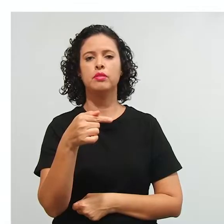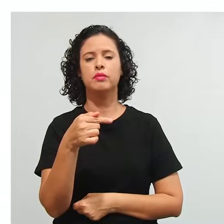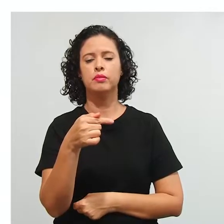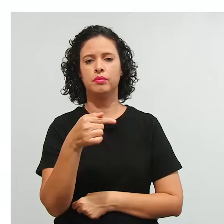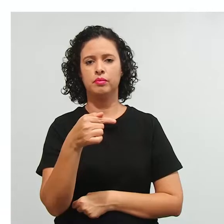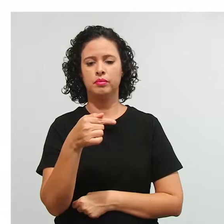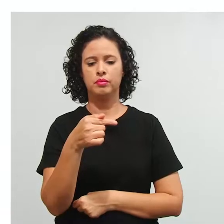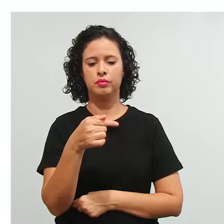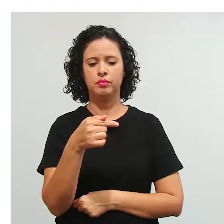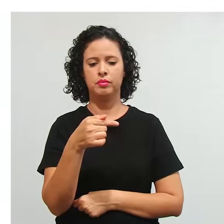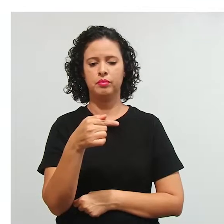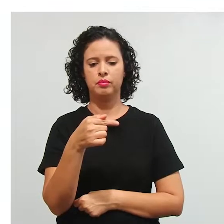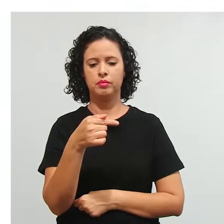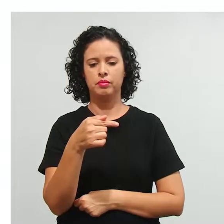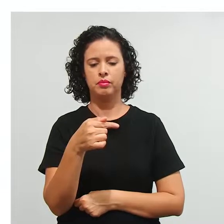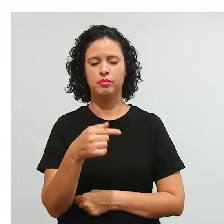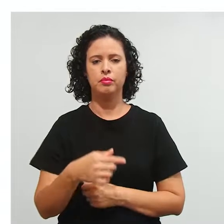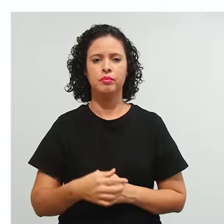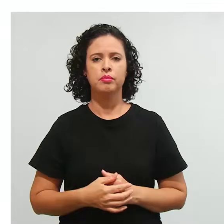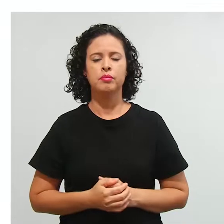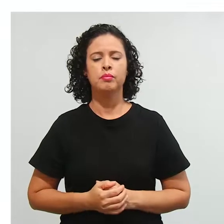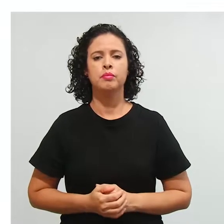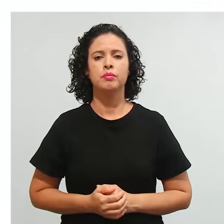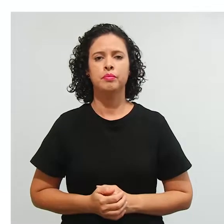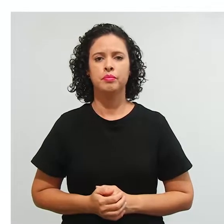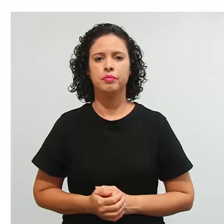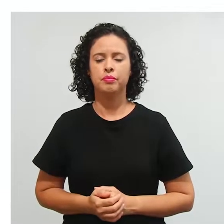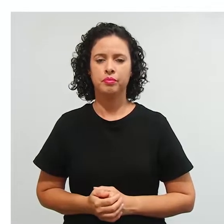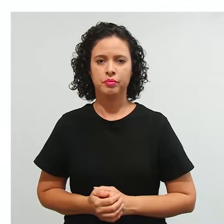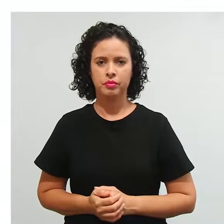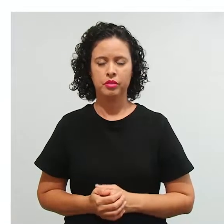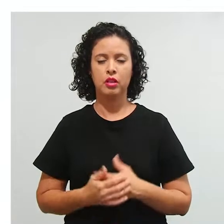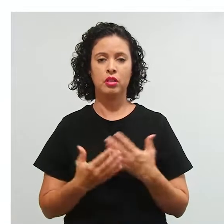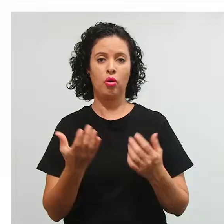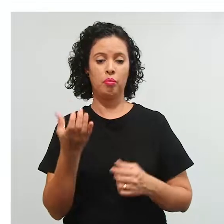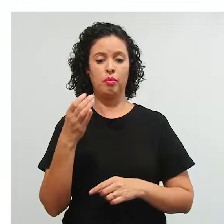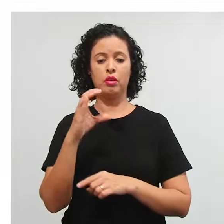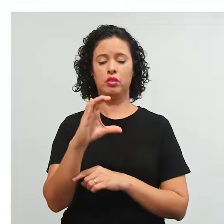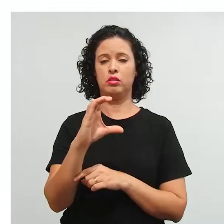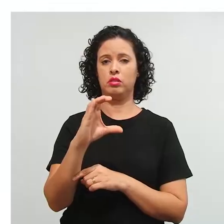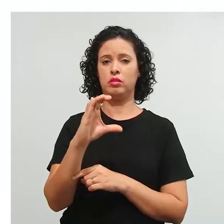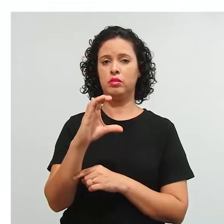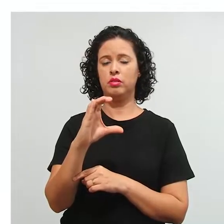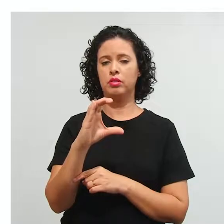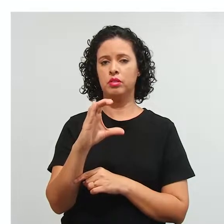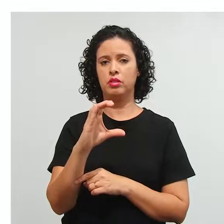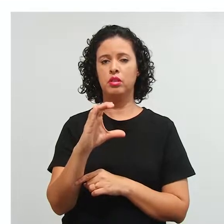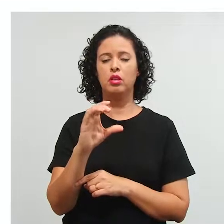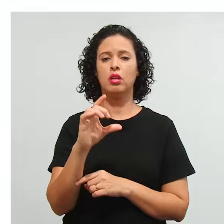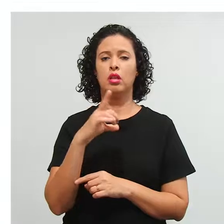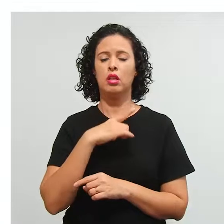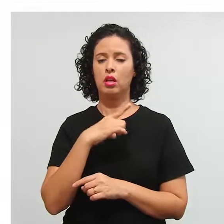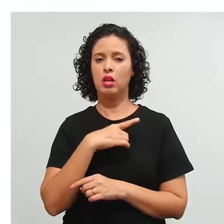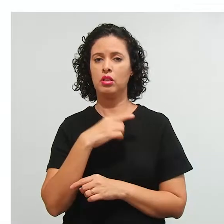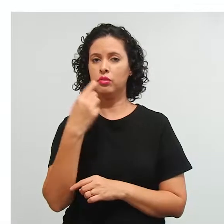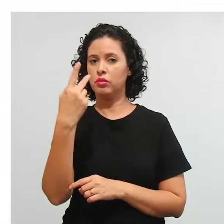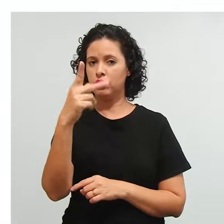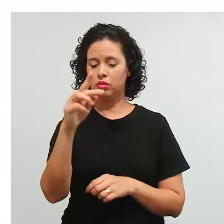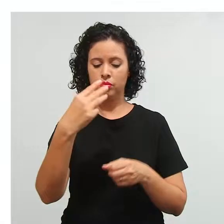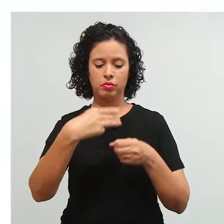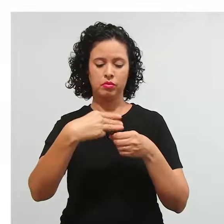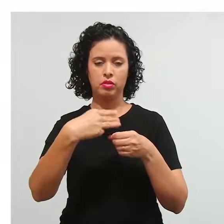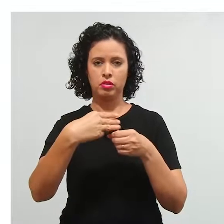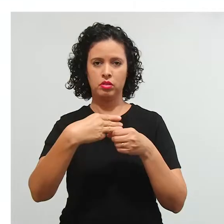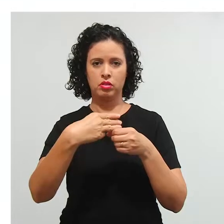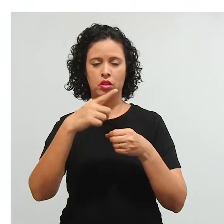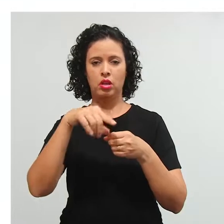2007 do Senado Federal. Então, operação de crédito, o teu município vai fazer uma operação de crédito